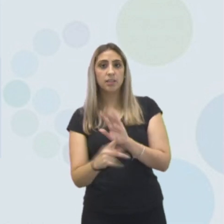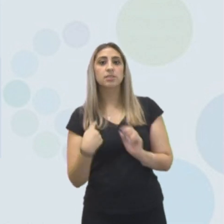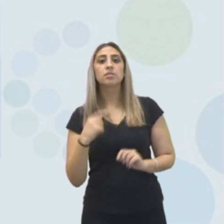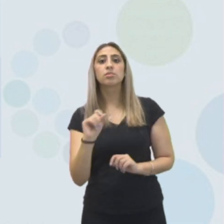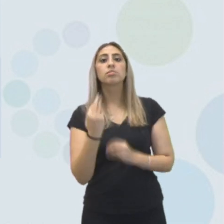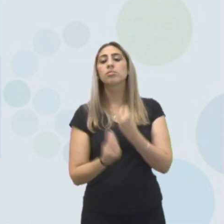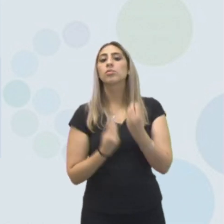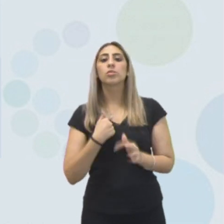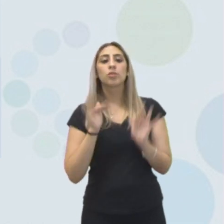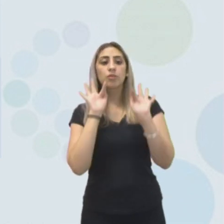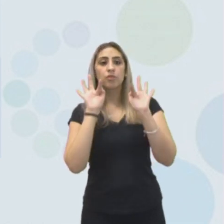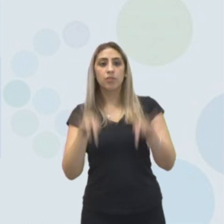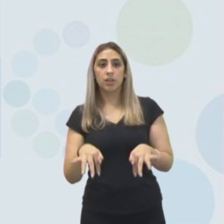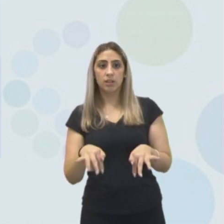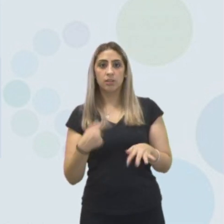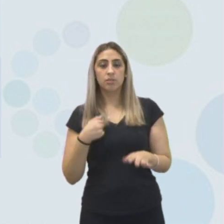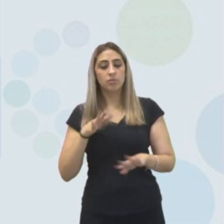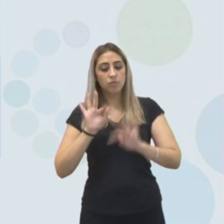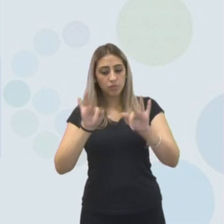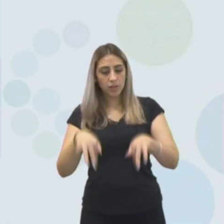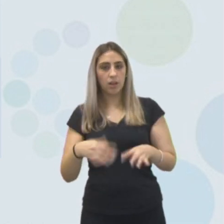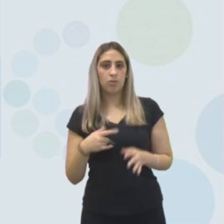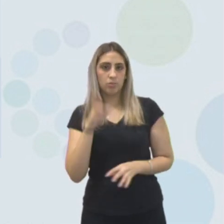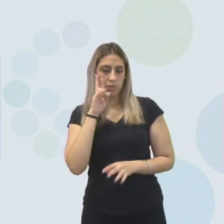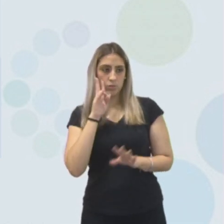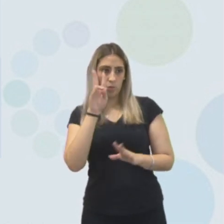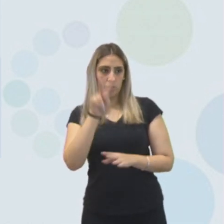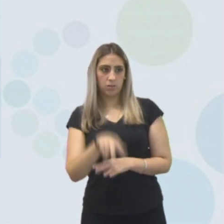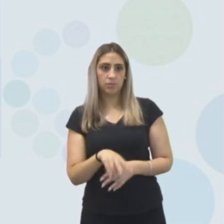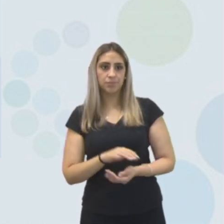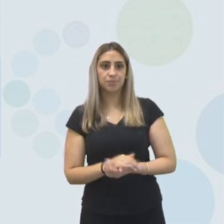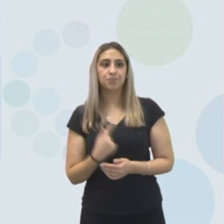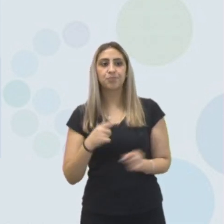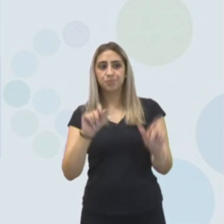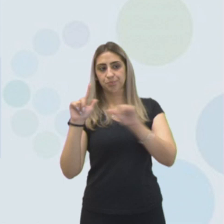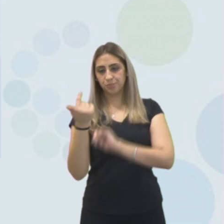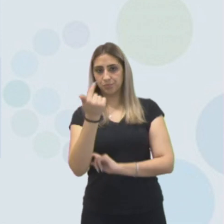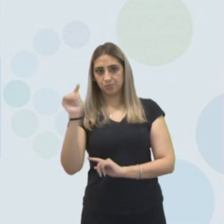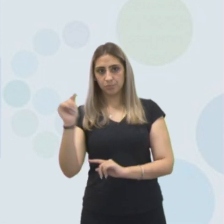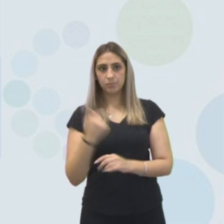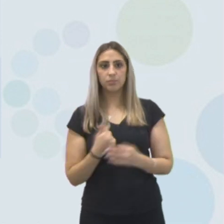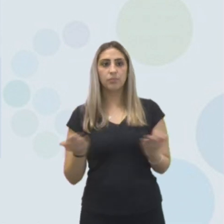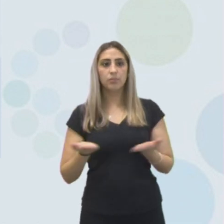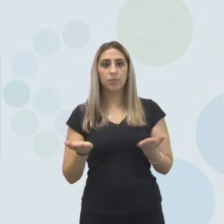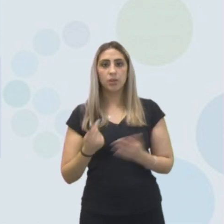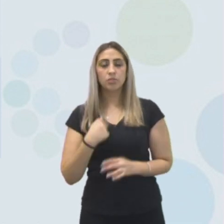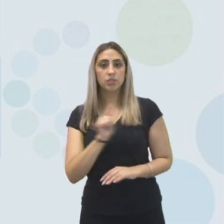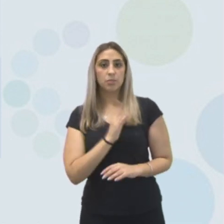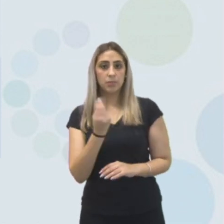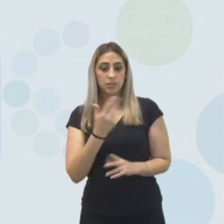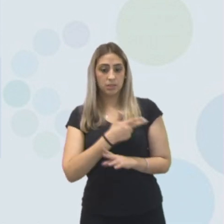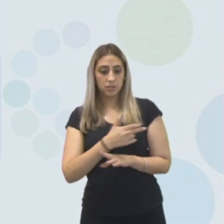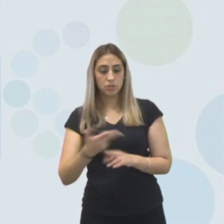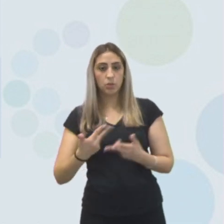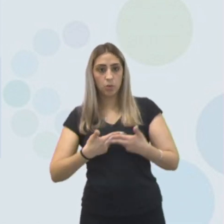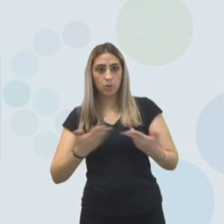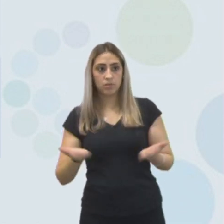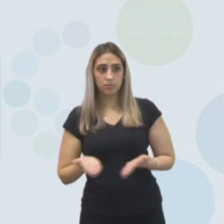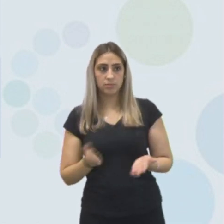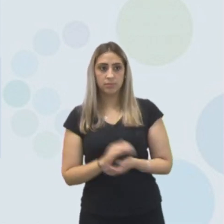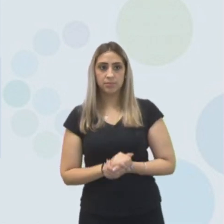por fim, um encerramento. Tudo bem? Próximo slide. Hoje temos bastante coisa aqui, então a gente só